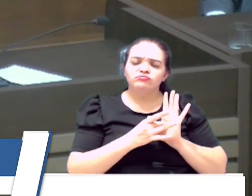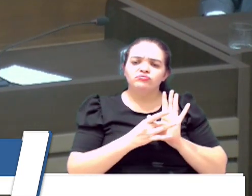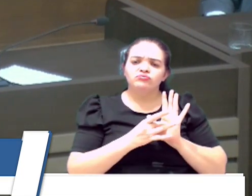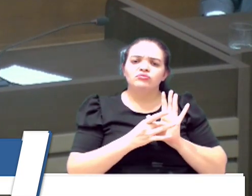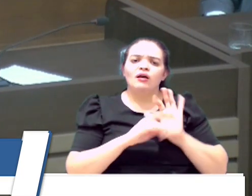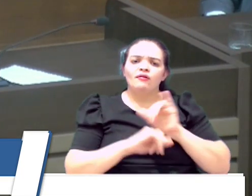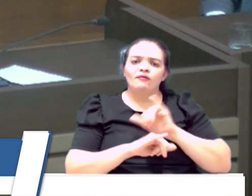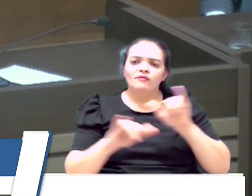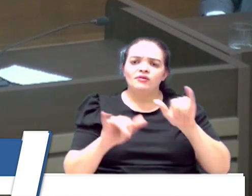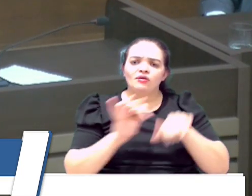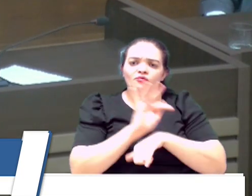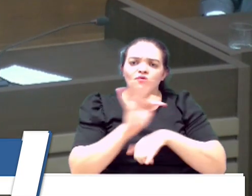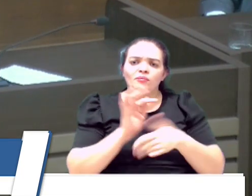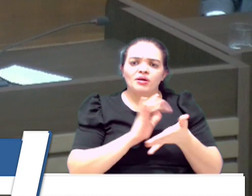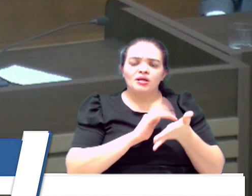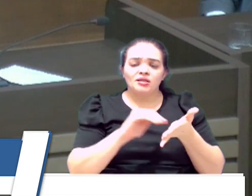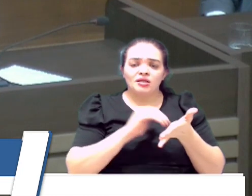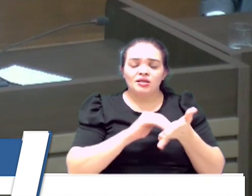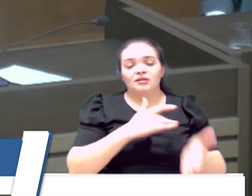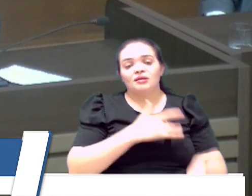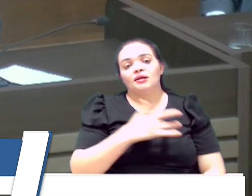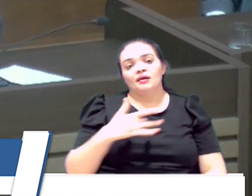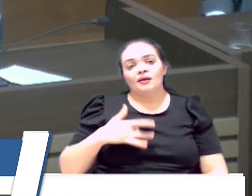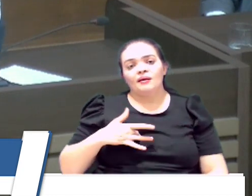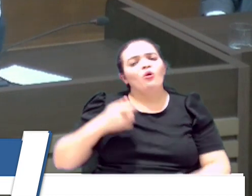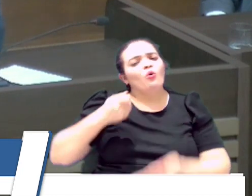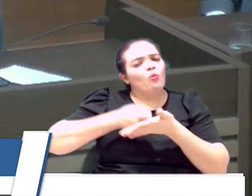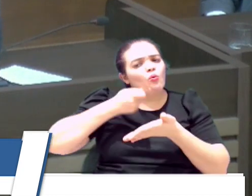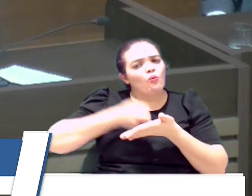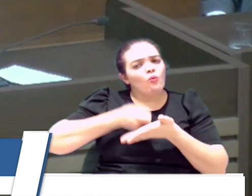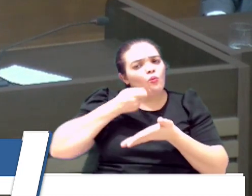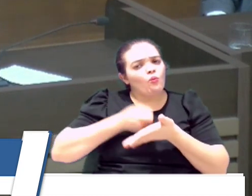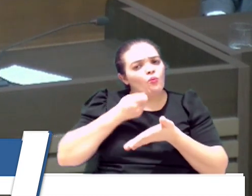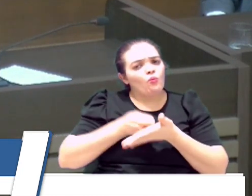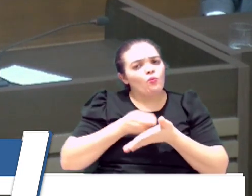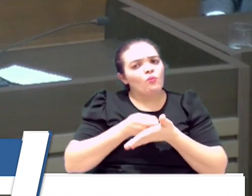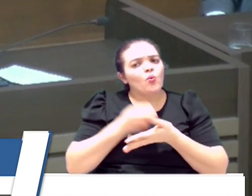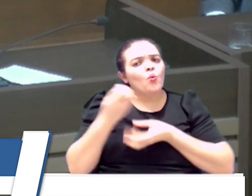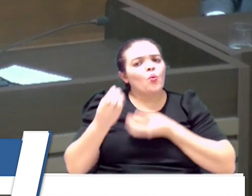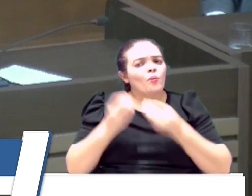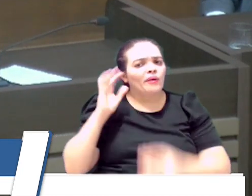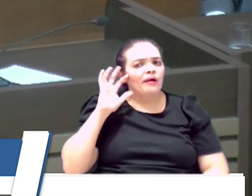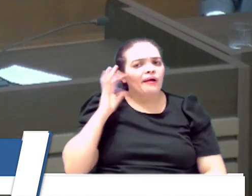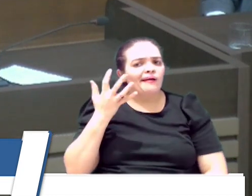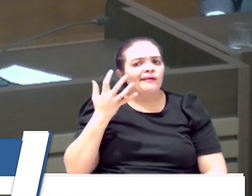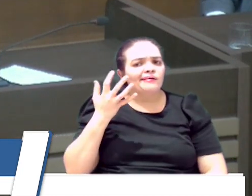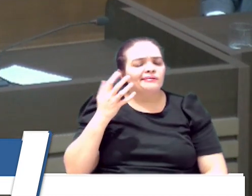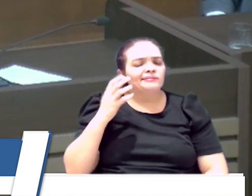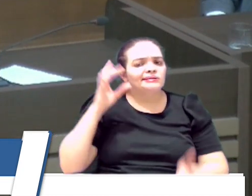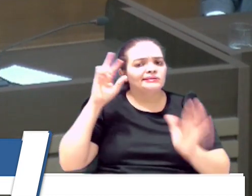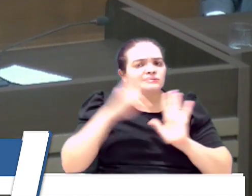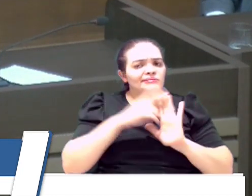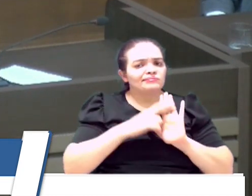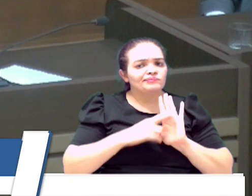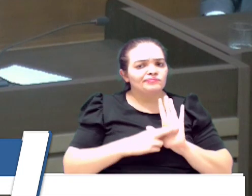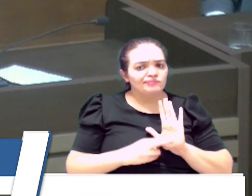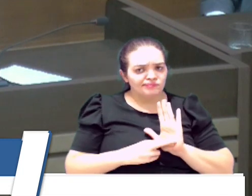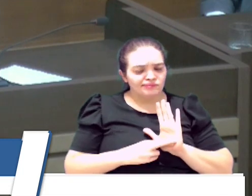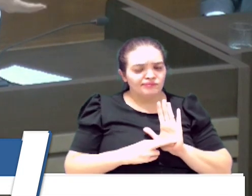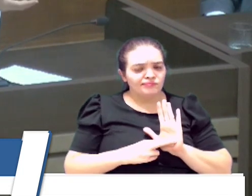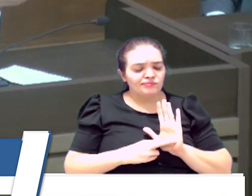a Secretaria de Saúde para cobrar em que pé está essa regulamentação e